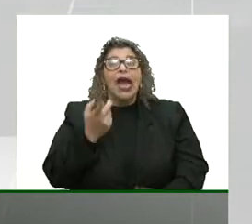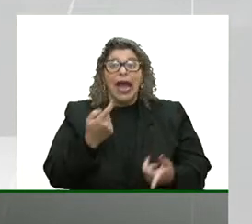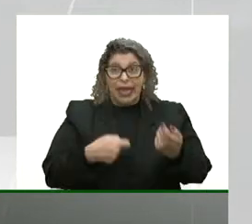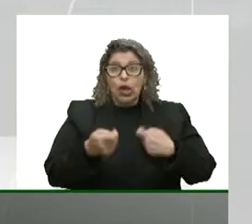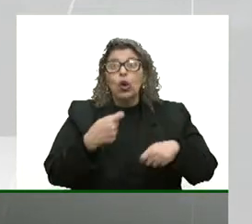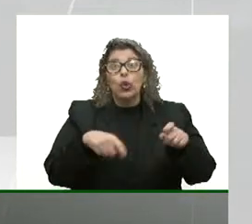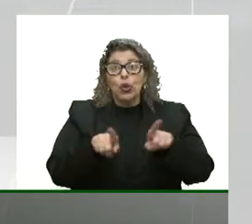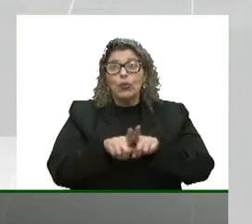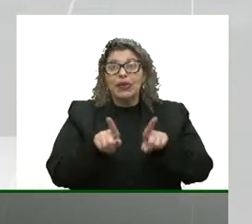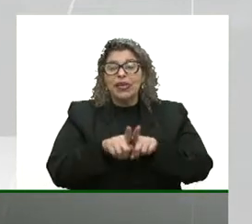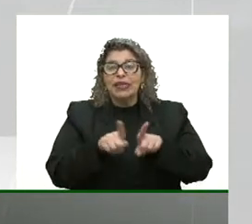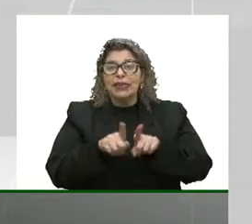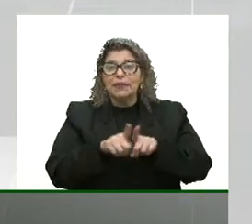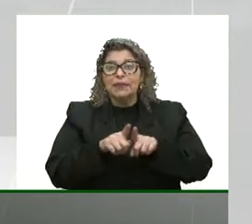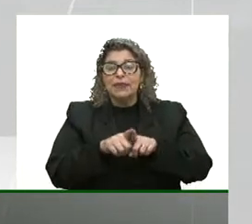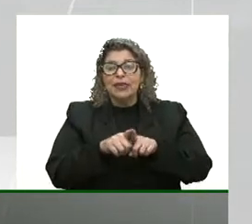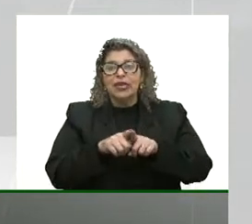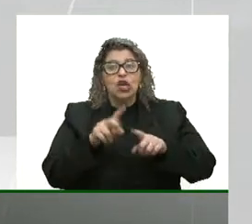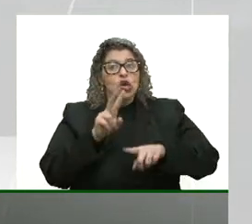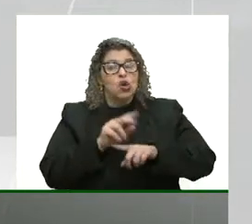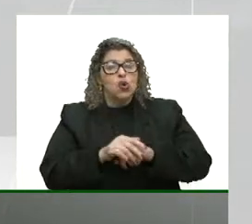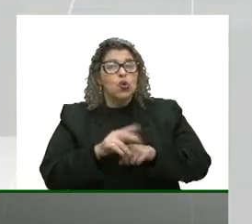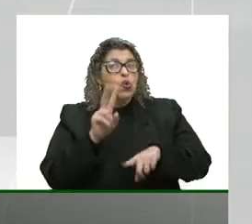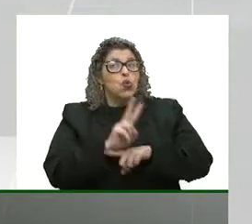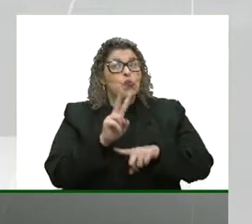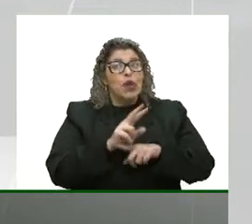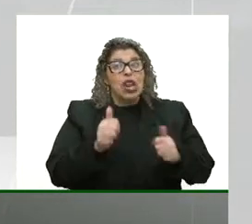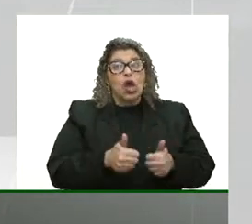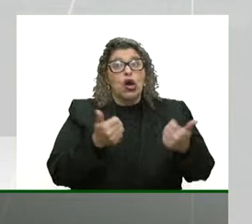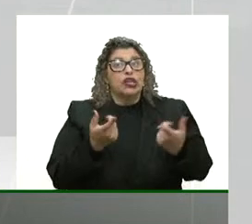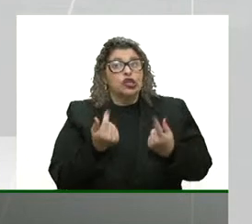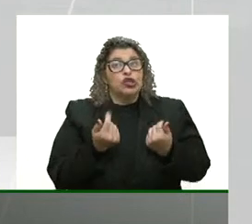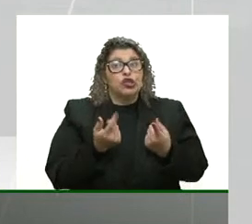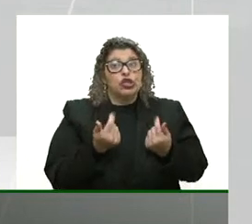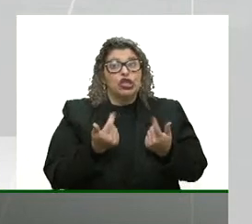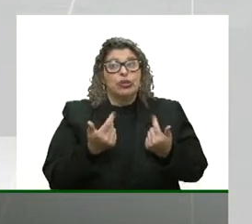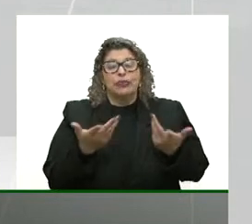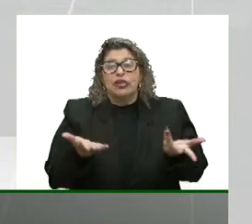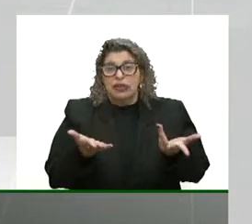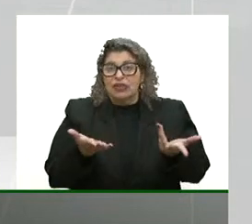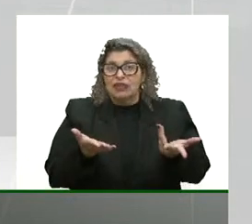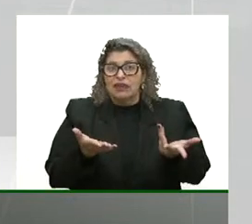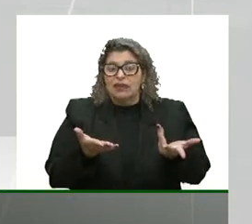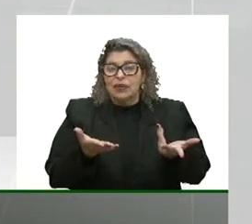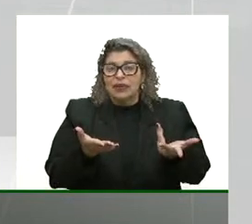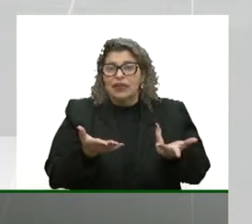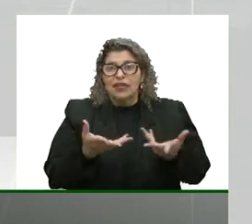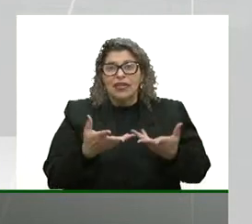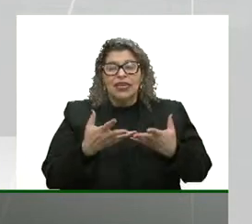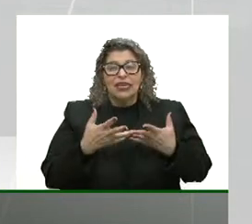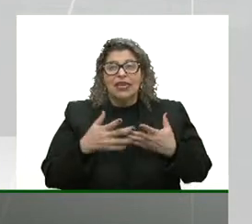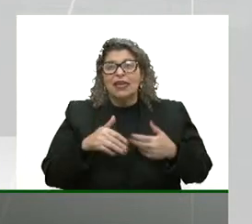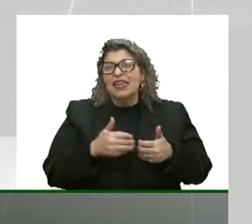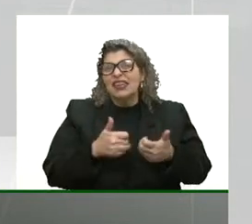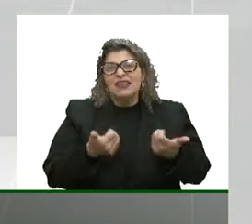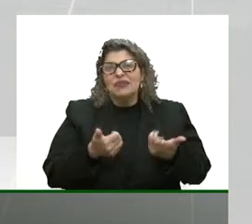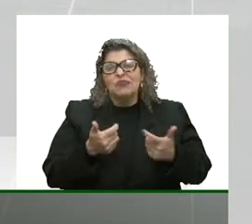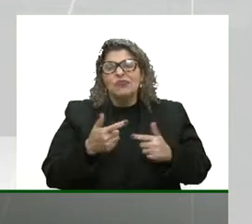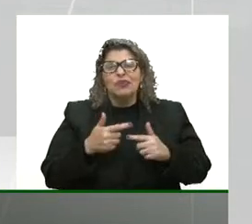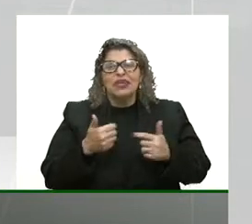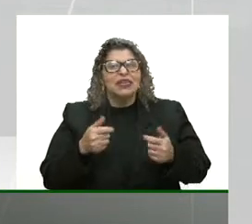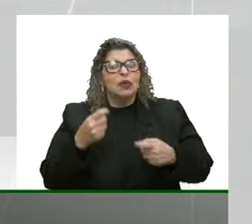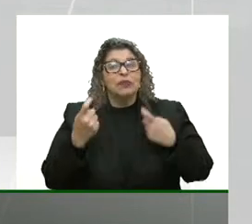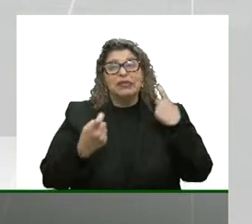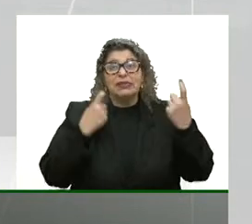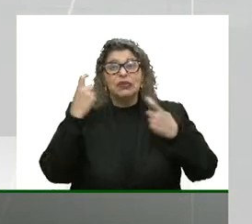serve para acumular patrimônio para poucos e a maioria pode estar ao sabor da morte, da violência e